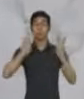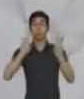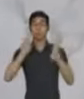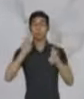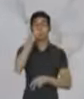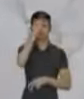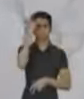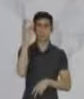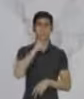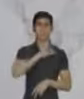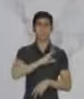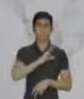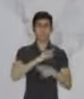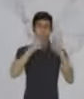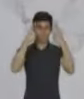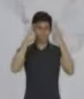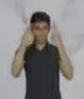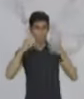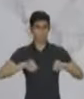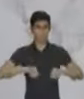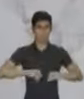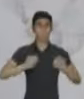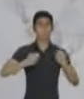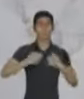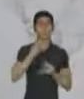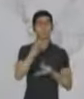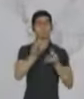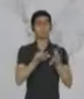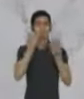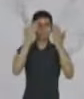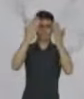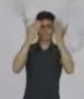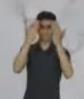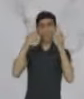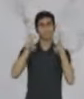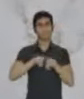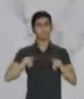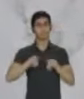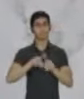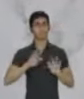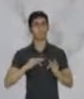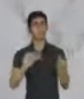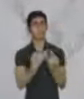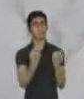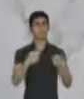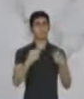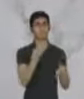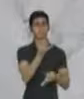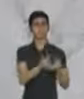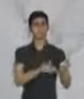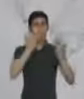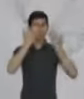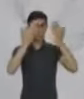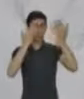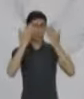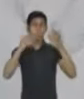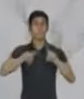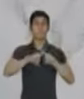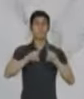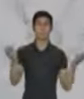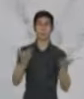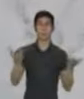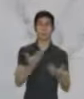atendimento em uma estrutura de atendimento psicológico e médico pra ele pra sua família o governador a receber o